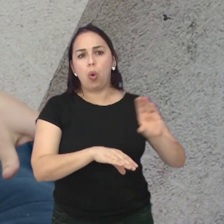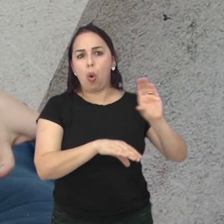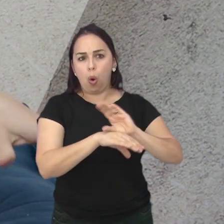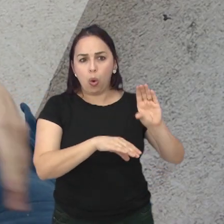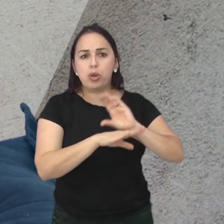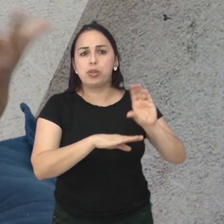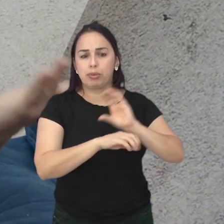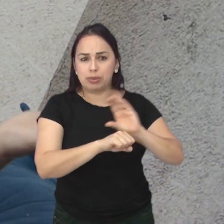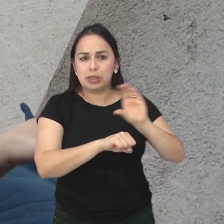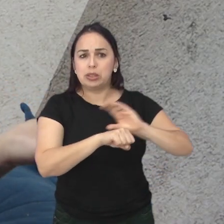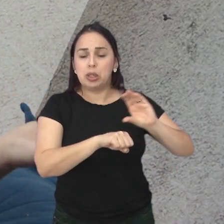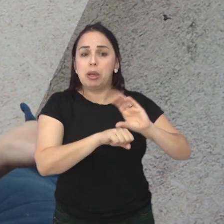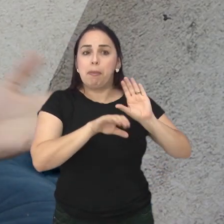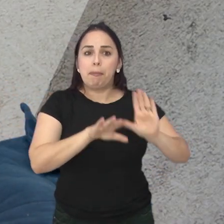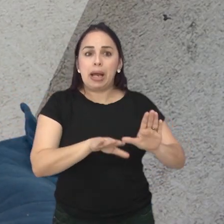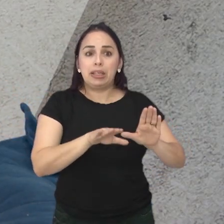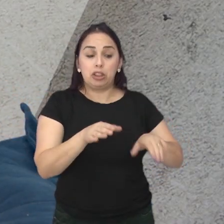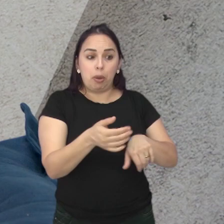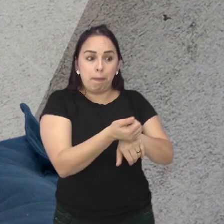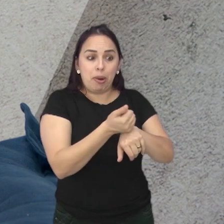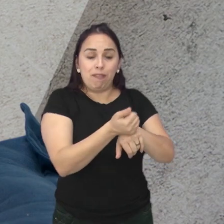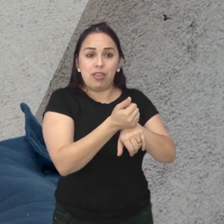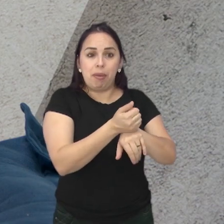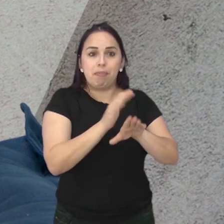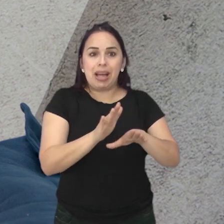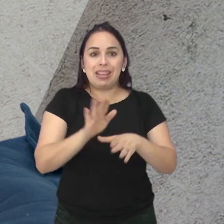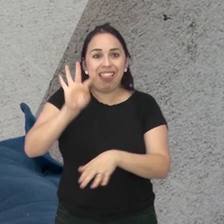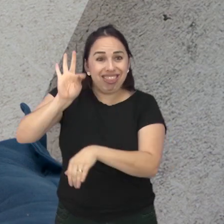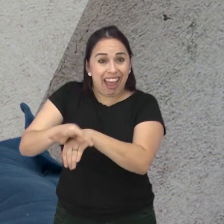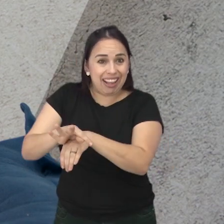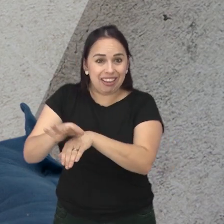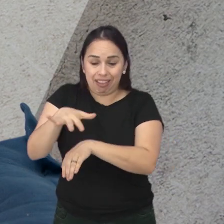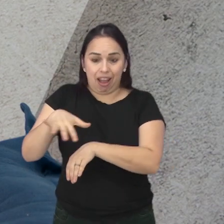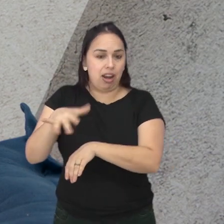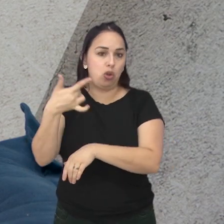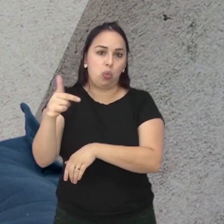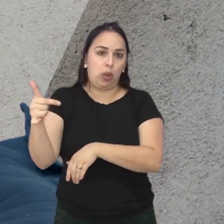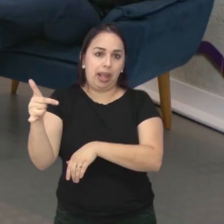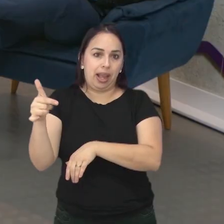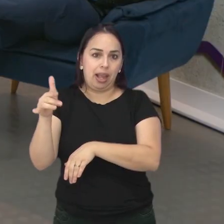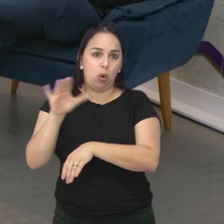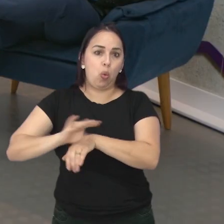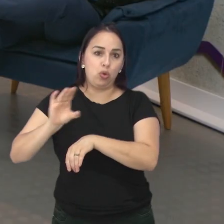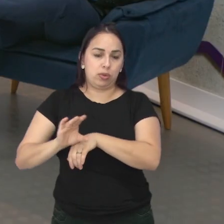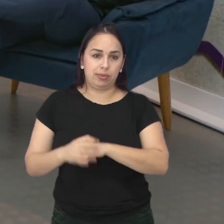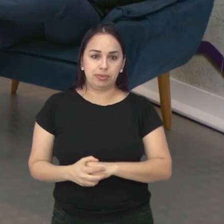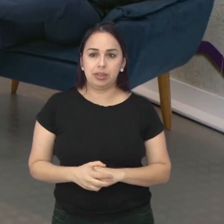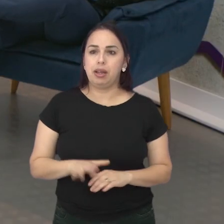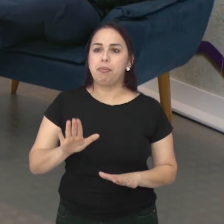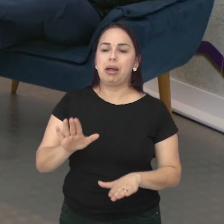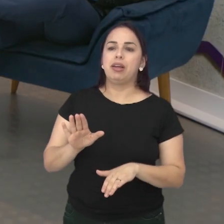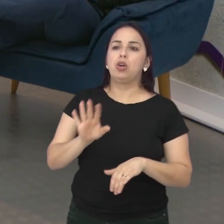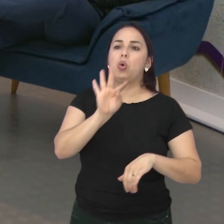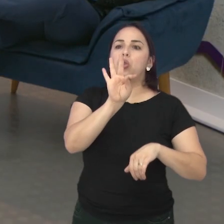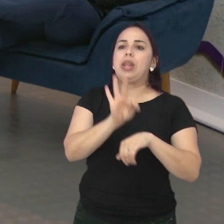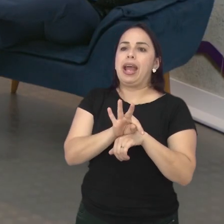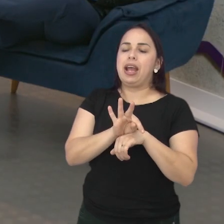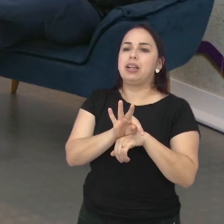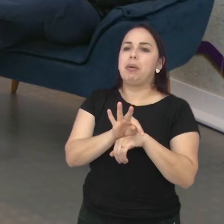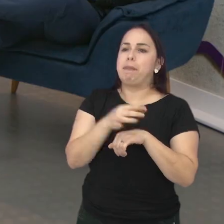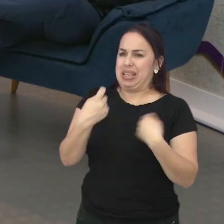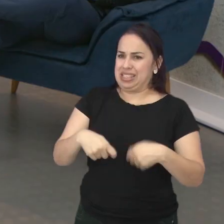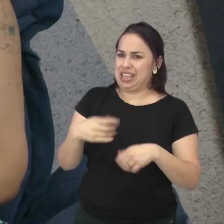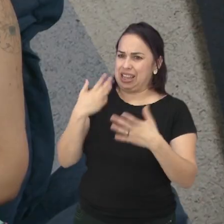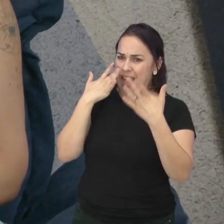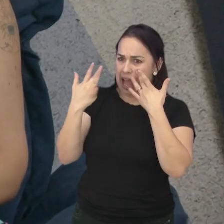profissionalizantes aqui na região na área de atuação, mas não temos nenhum na área técnica. E para ser esse técnico, também faz um